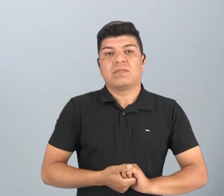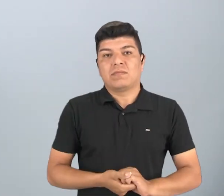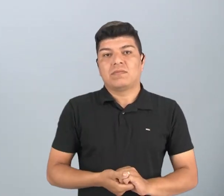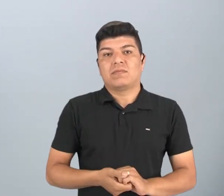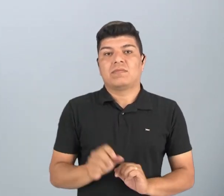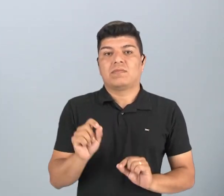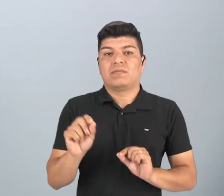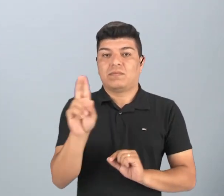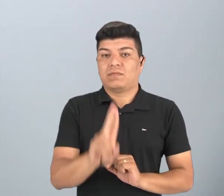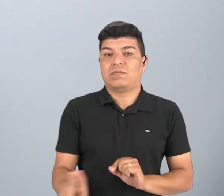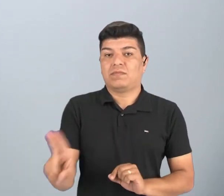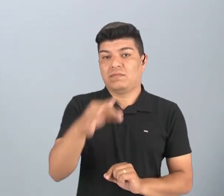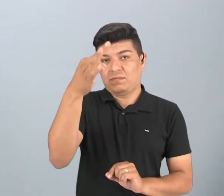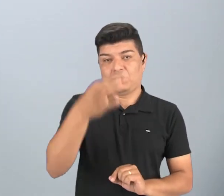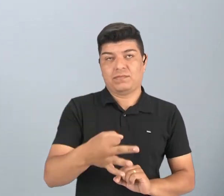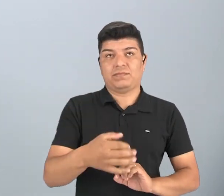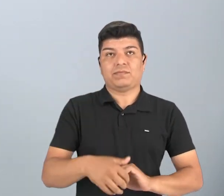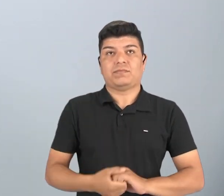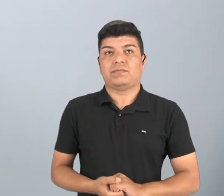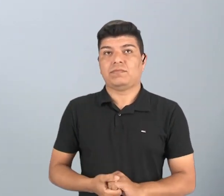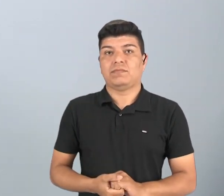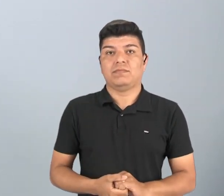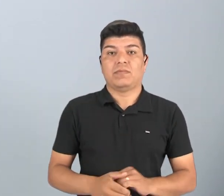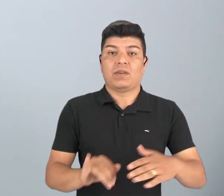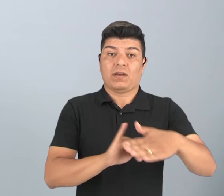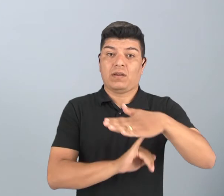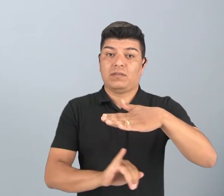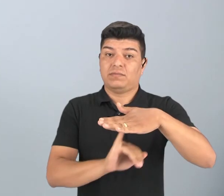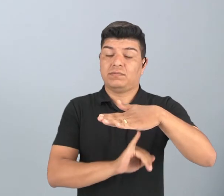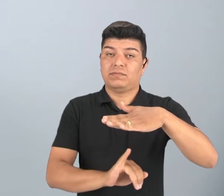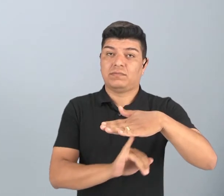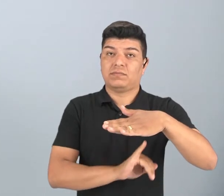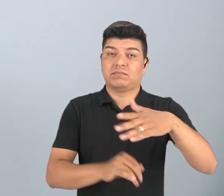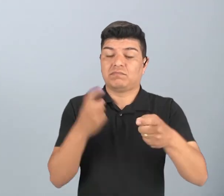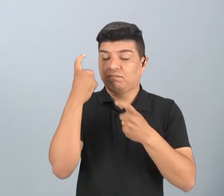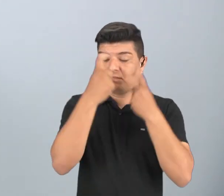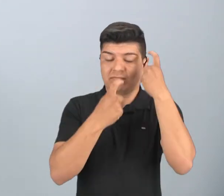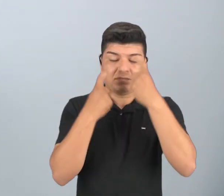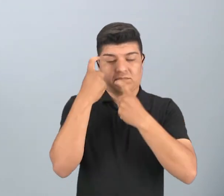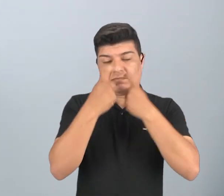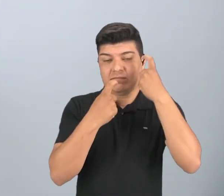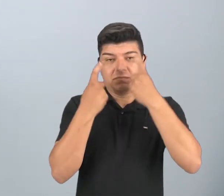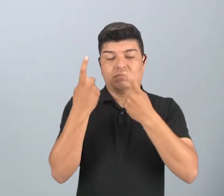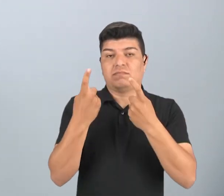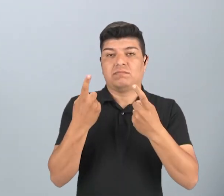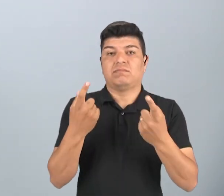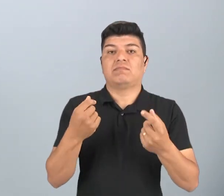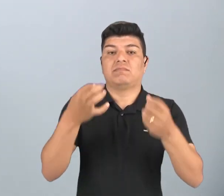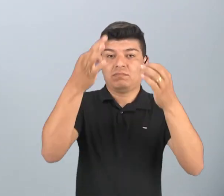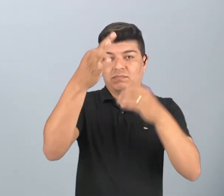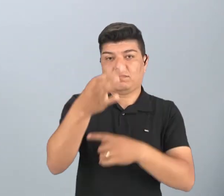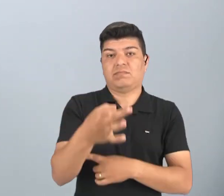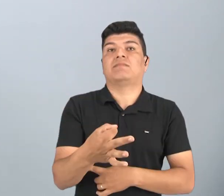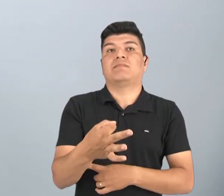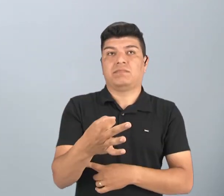termo mais correto ali. A informal, eu não me preocupo tanto em falar dessa forma